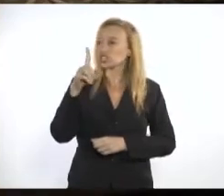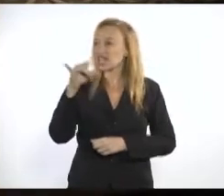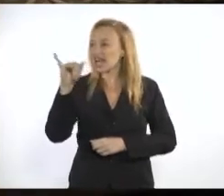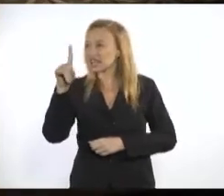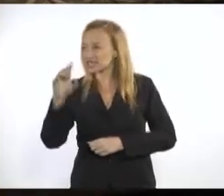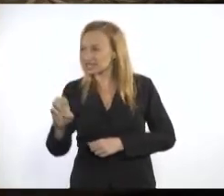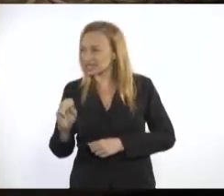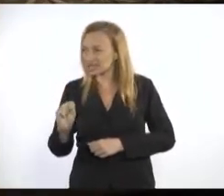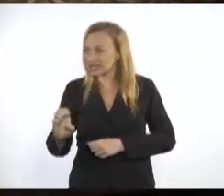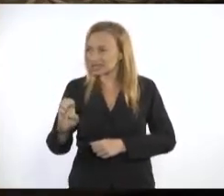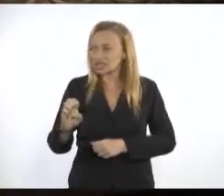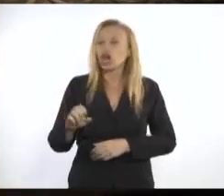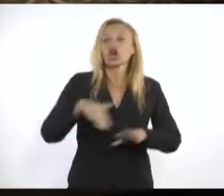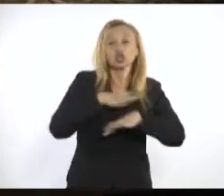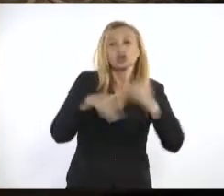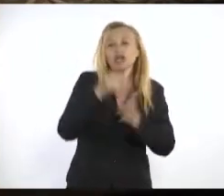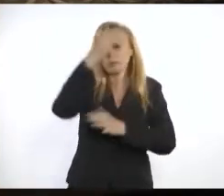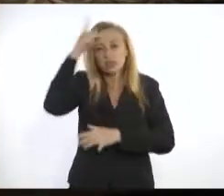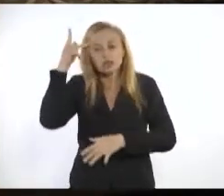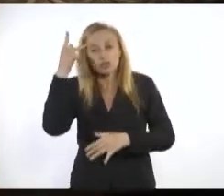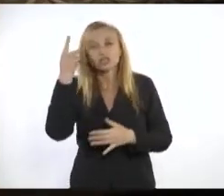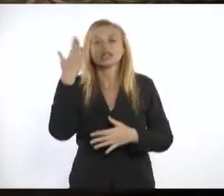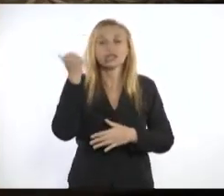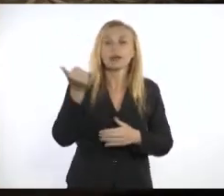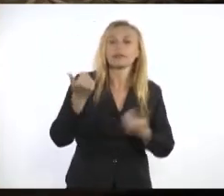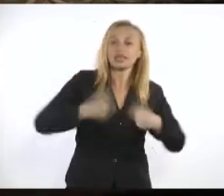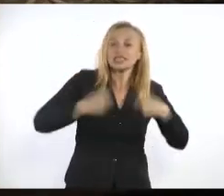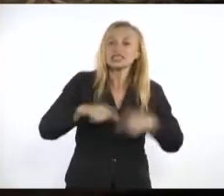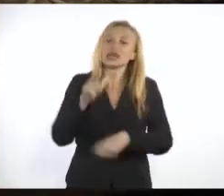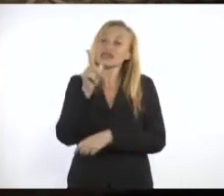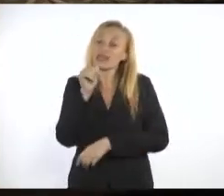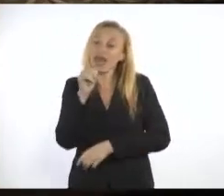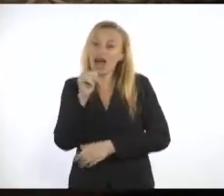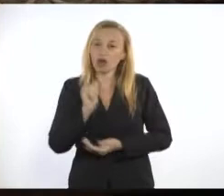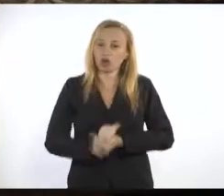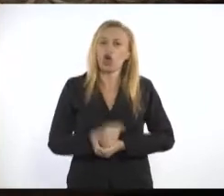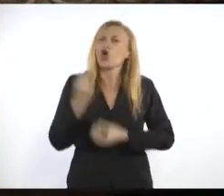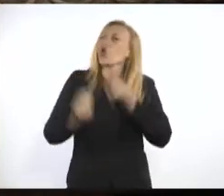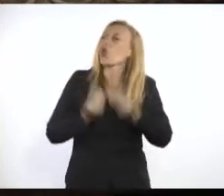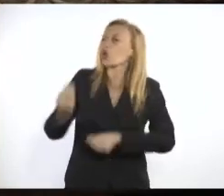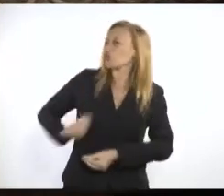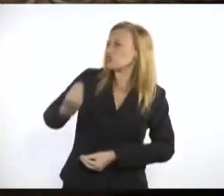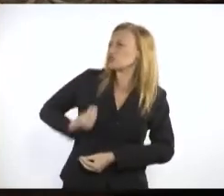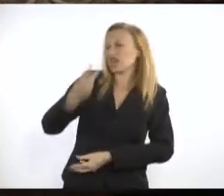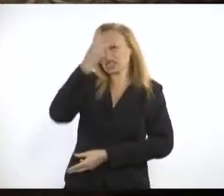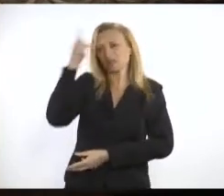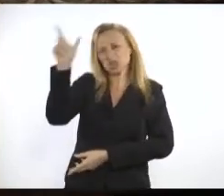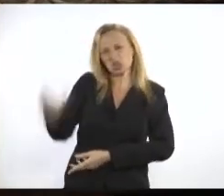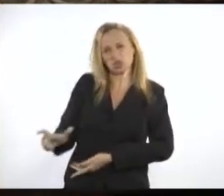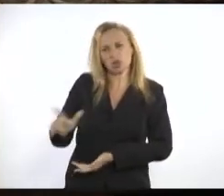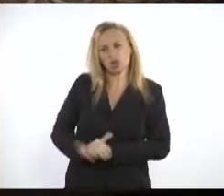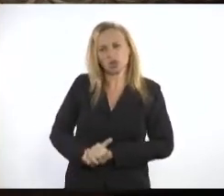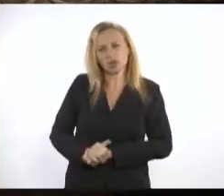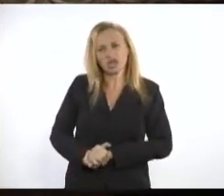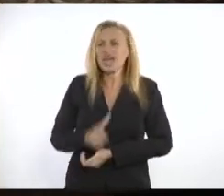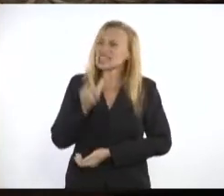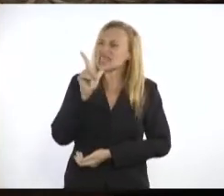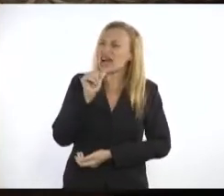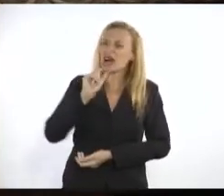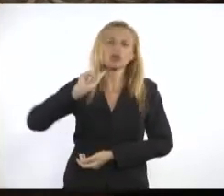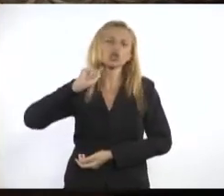sabe que ela precisa de uma parcela de água. Como está vivendo essa pessoa se colocar essa